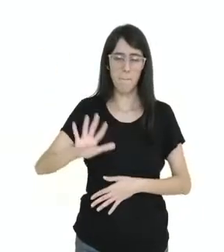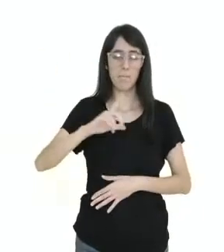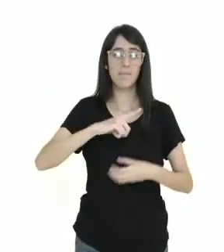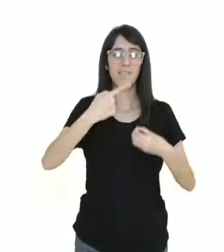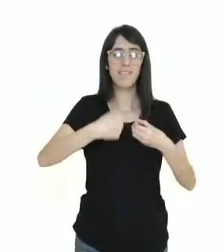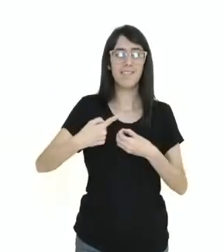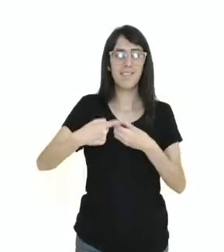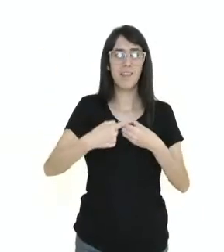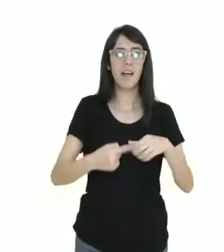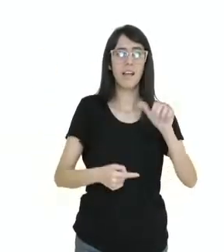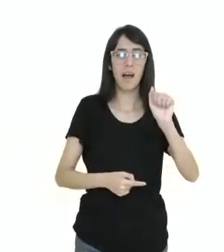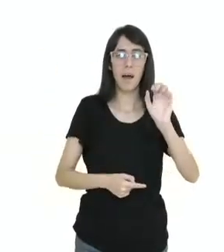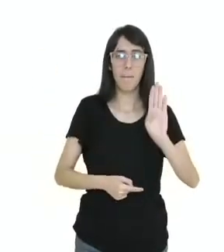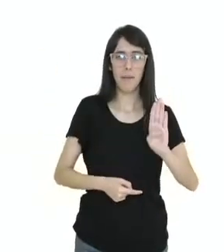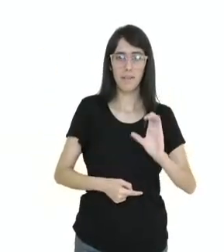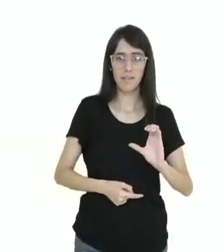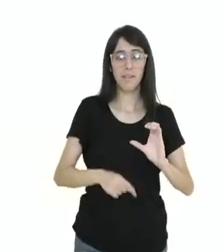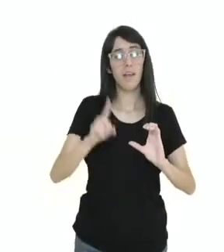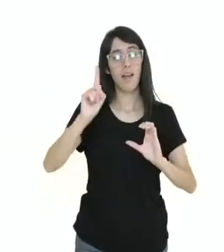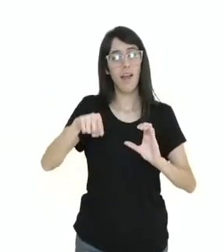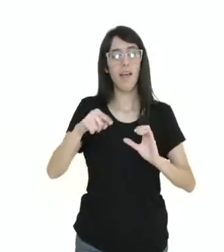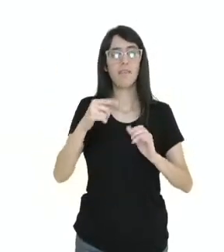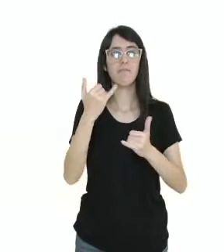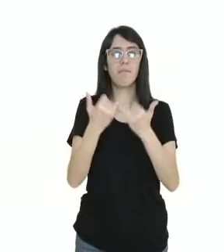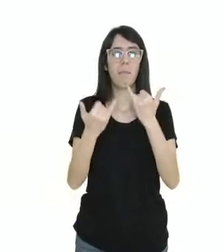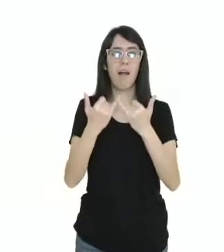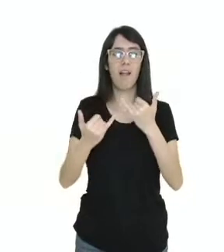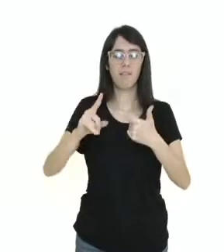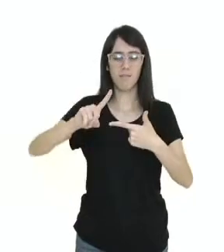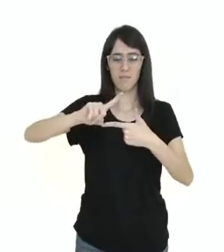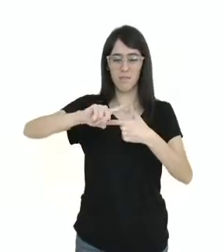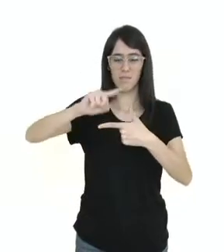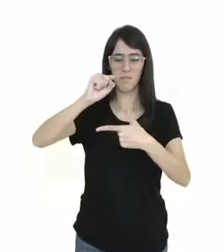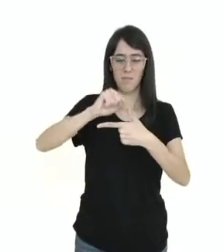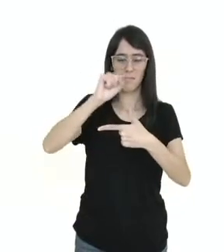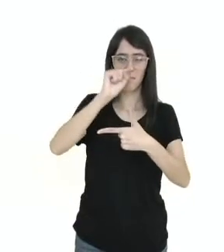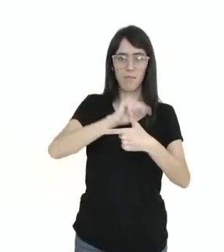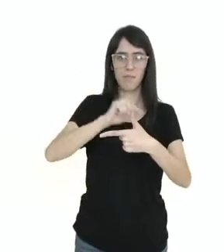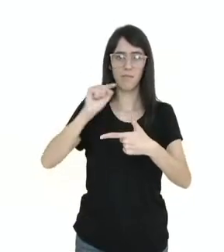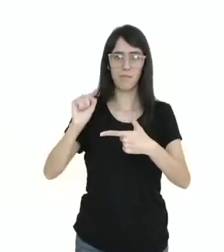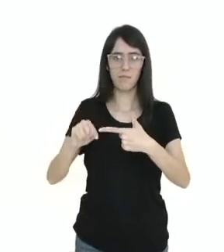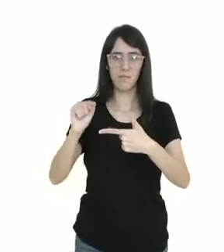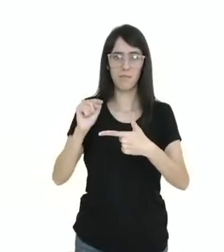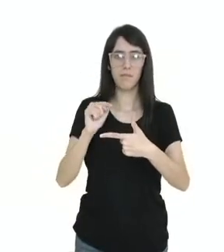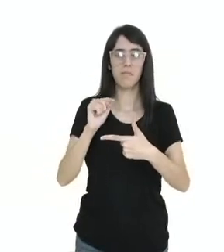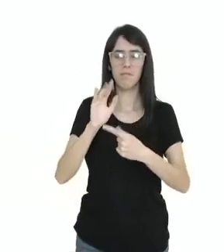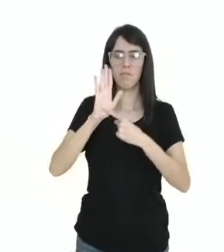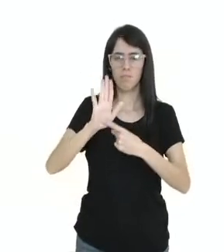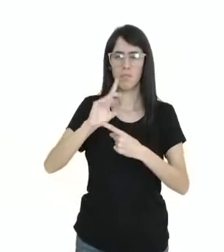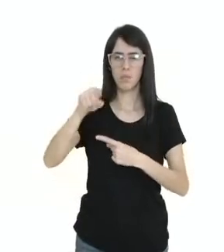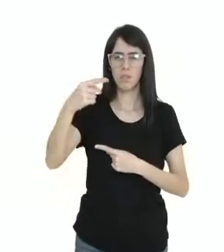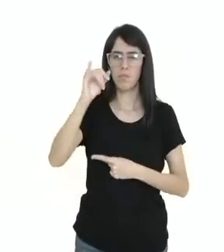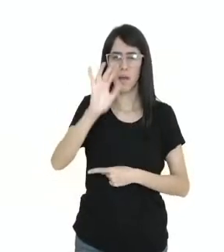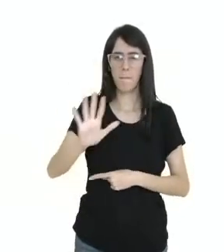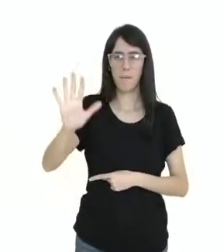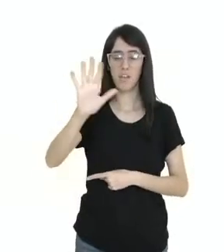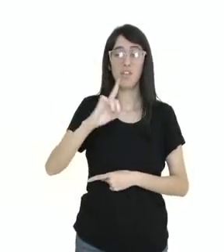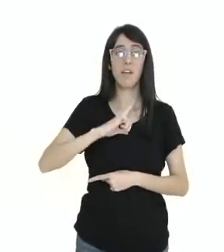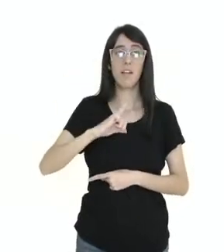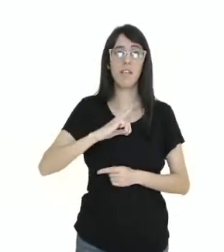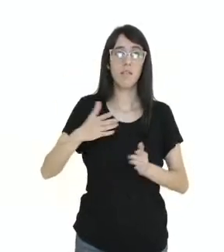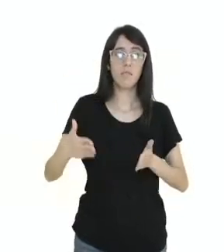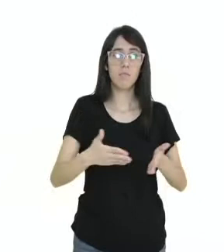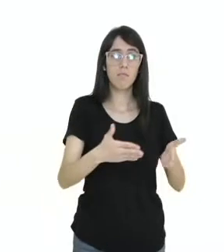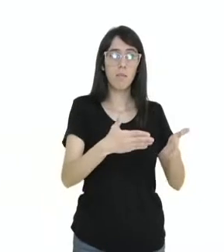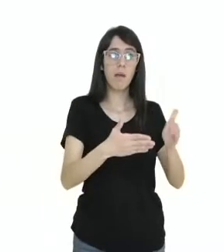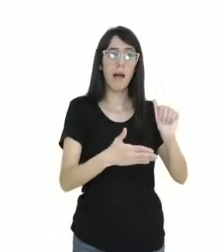de um triângulo retângulo e o ângulo reto está em A. A gente já vê aqui o desenho, tá? A estrada AB tem 80